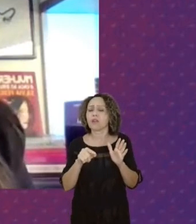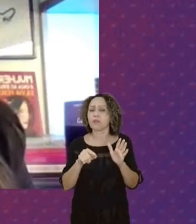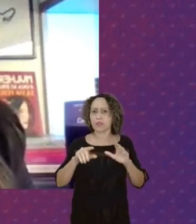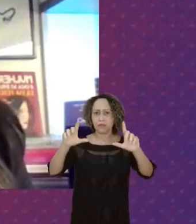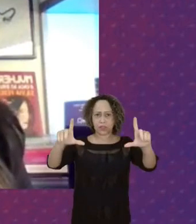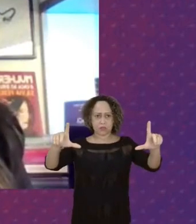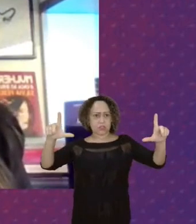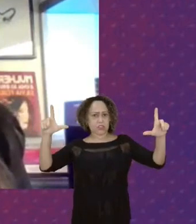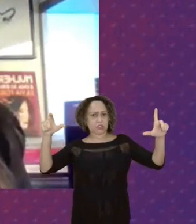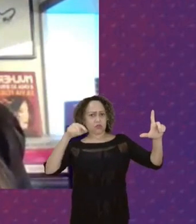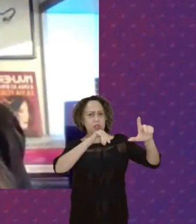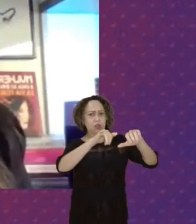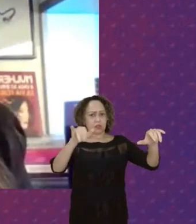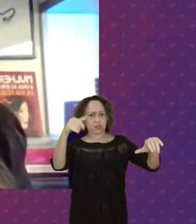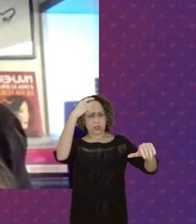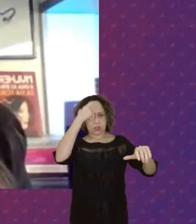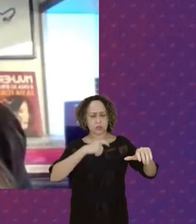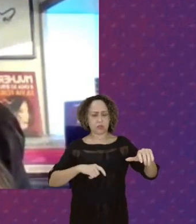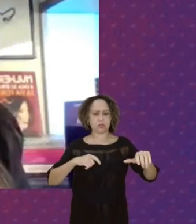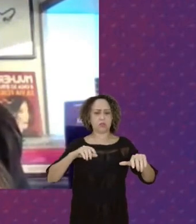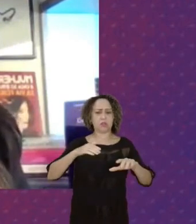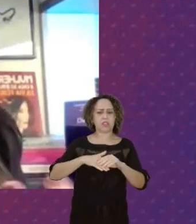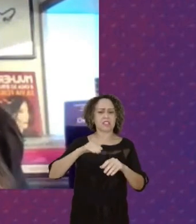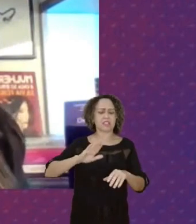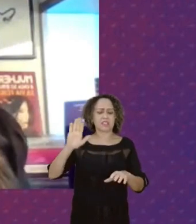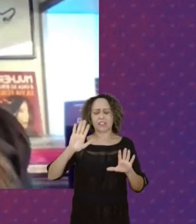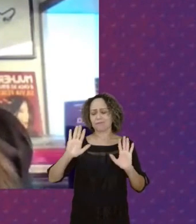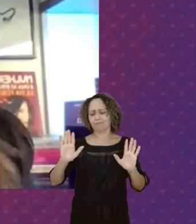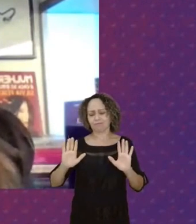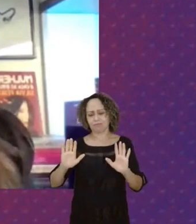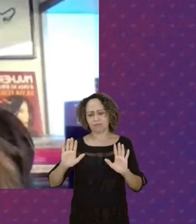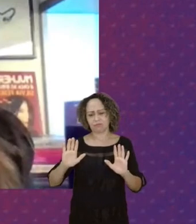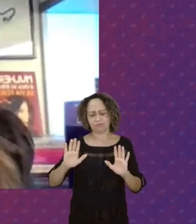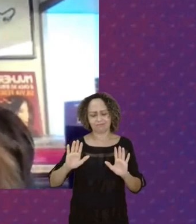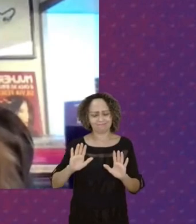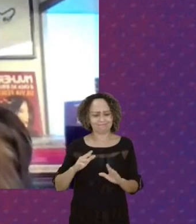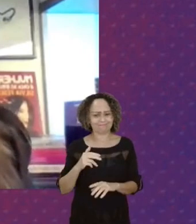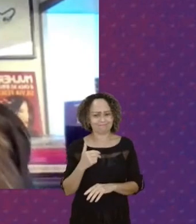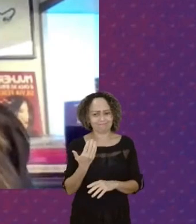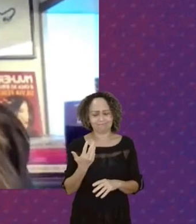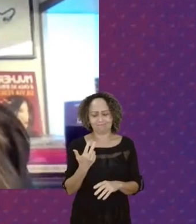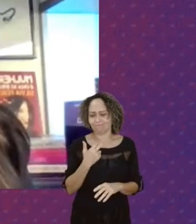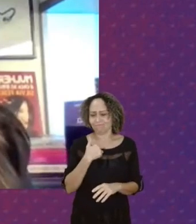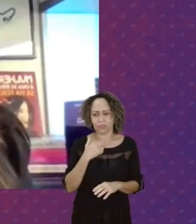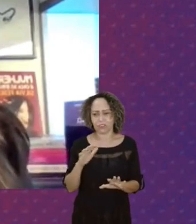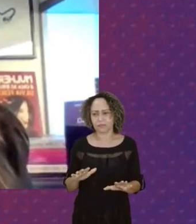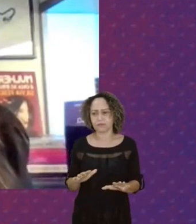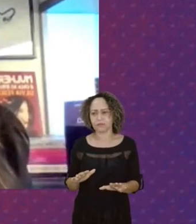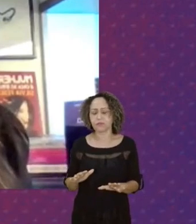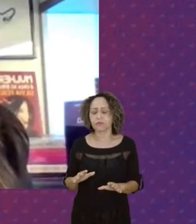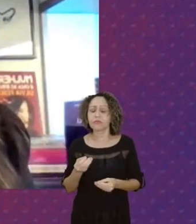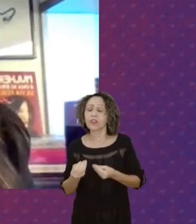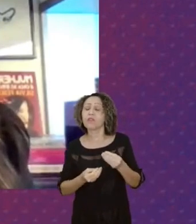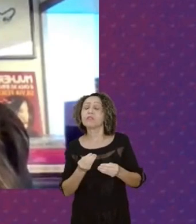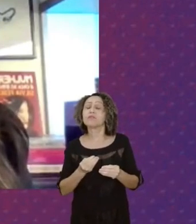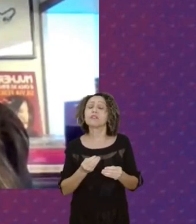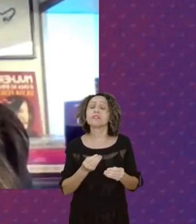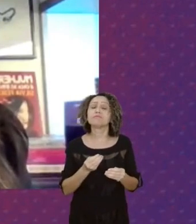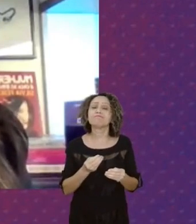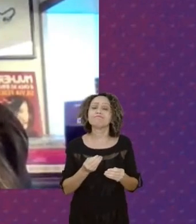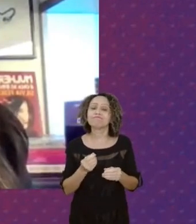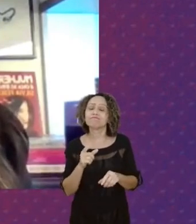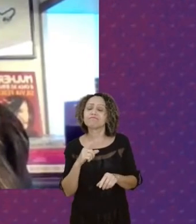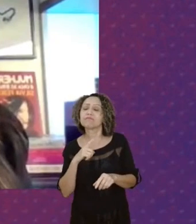Na pré-campanha, você não pode fazer um outdoor anunciando a sua pré-candidatura, E aí, onde você vai encontrar